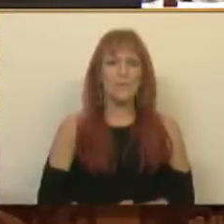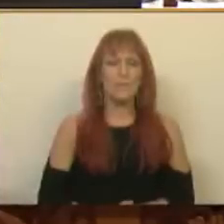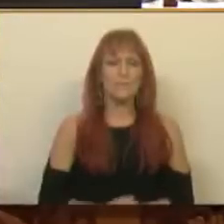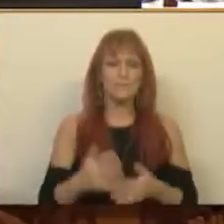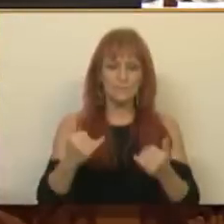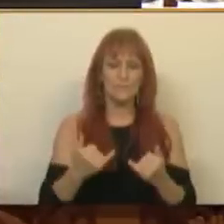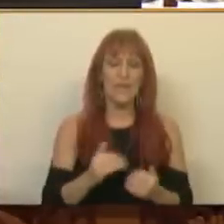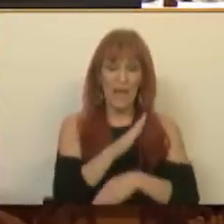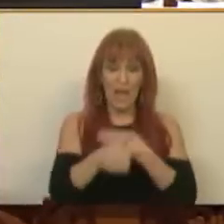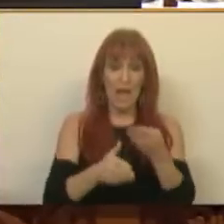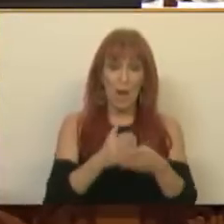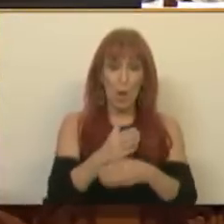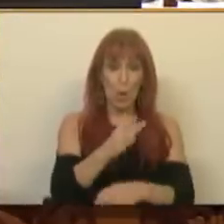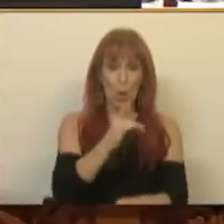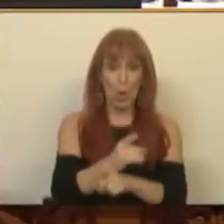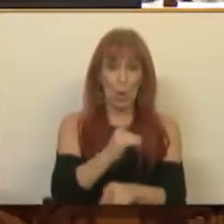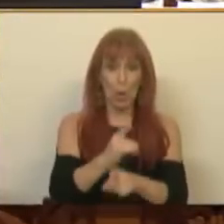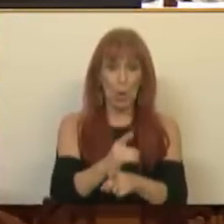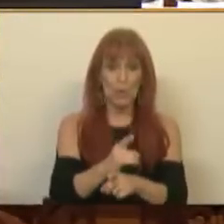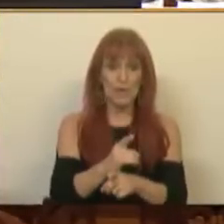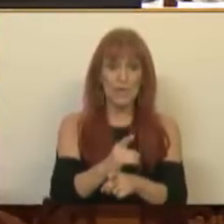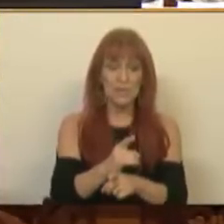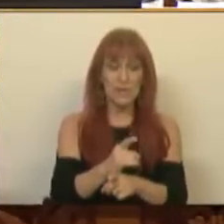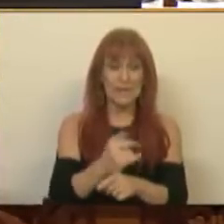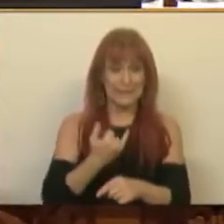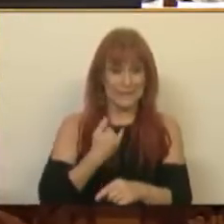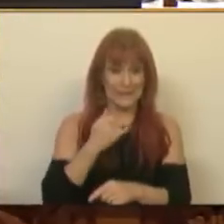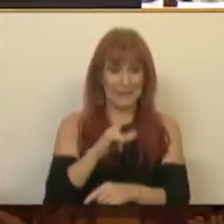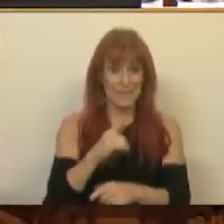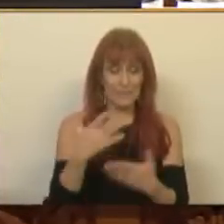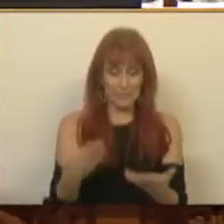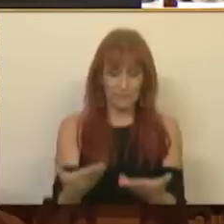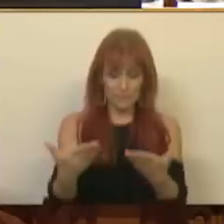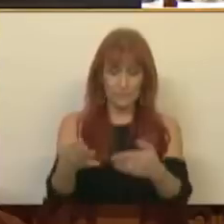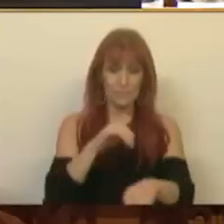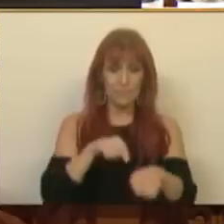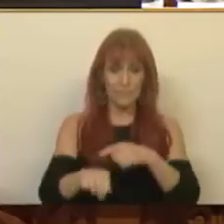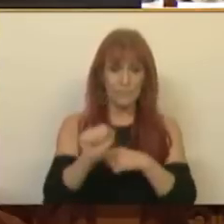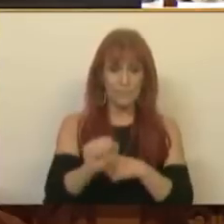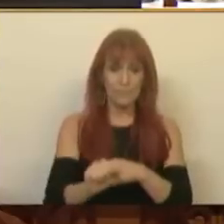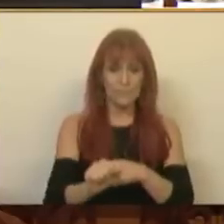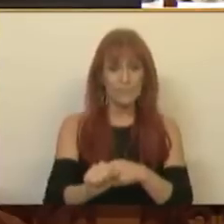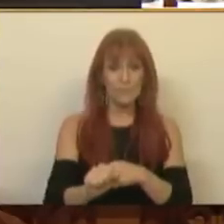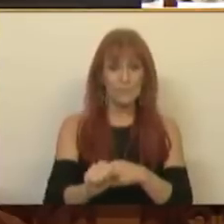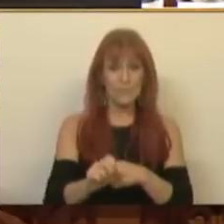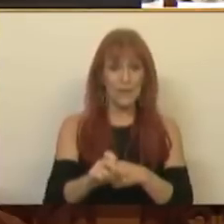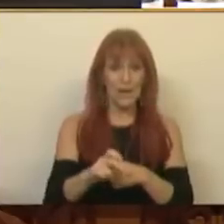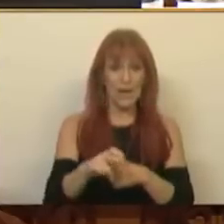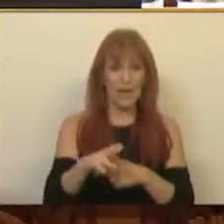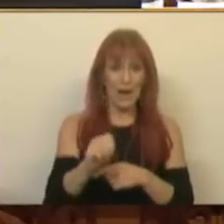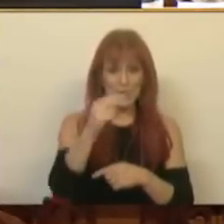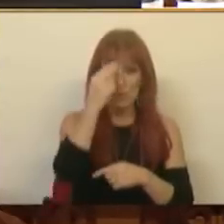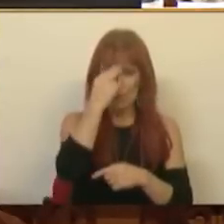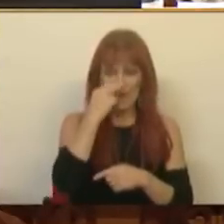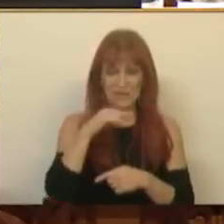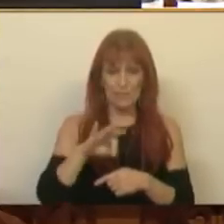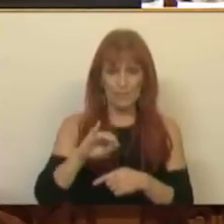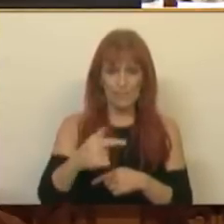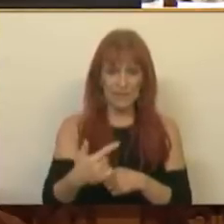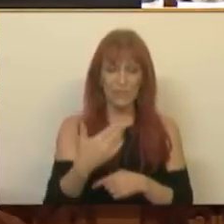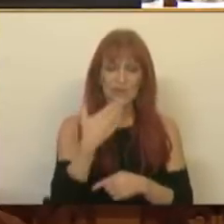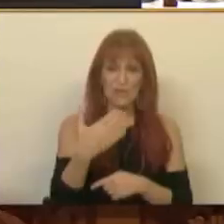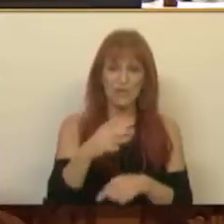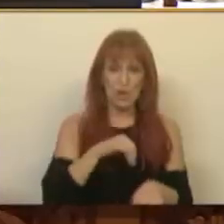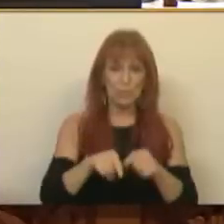para continuar por parte da iniciativa Liberal tem a palavra ao senhor deputado Carlos Guimarães Pinto faz favor seu